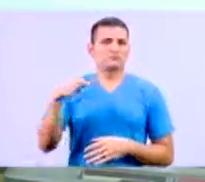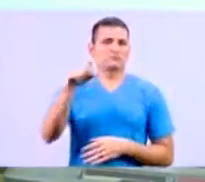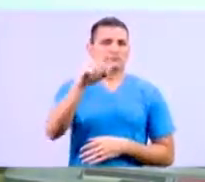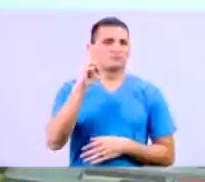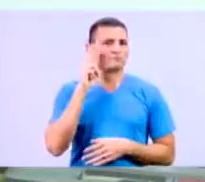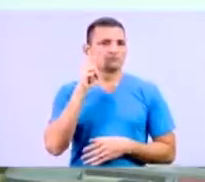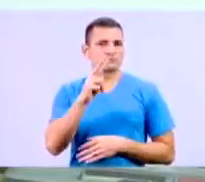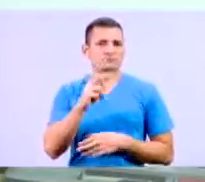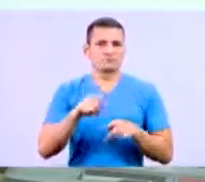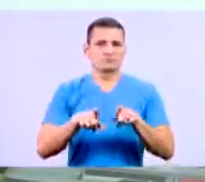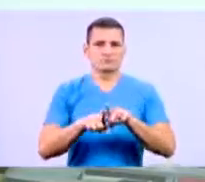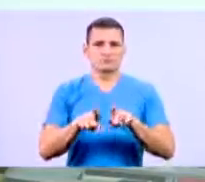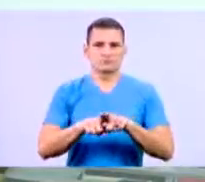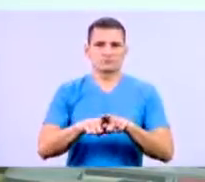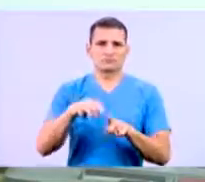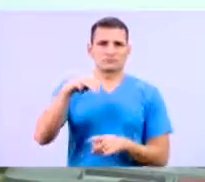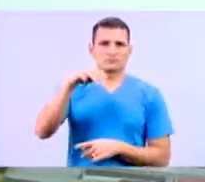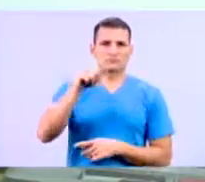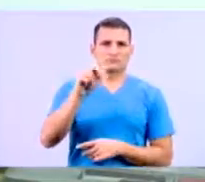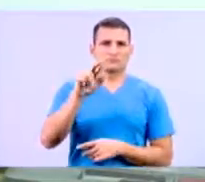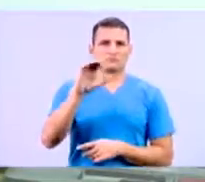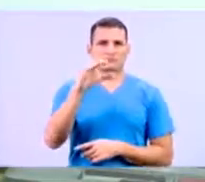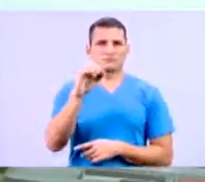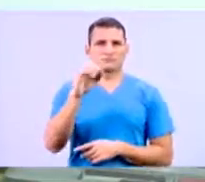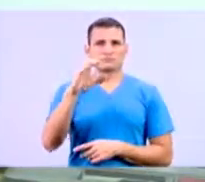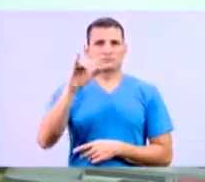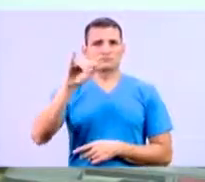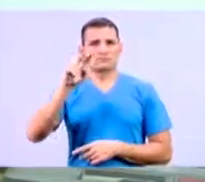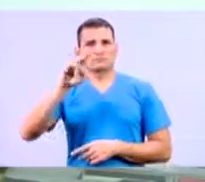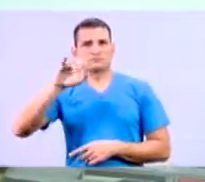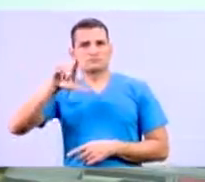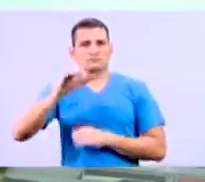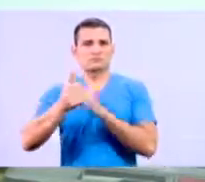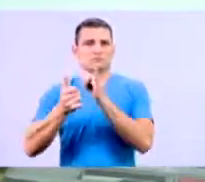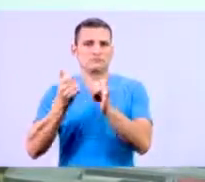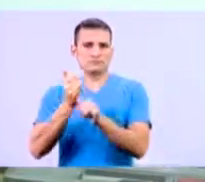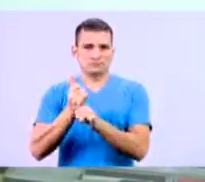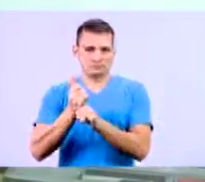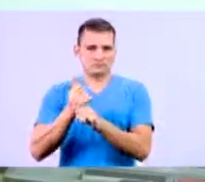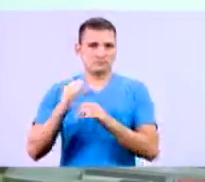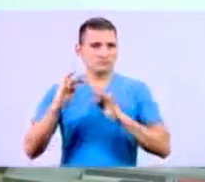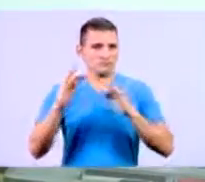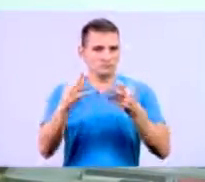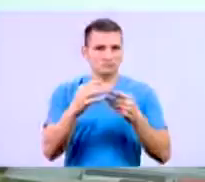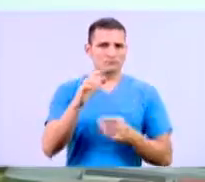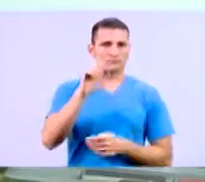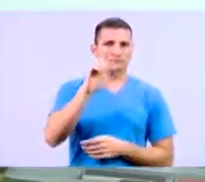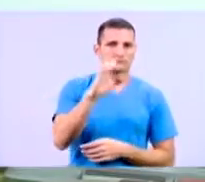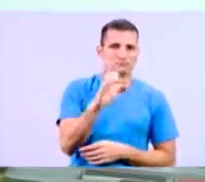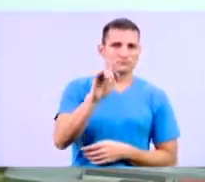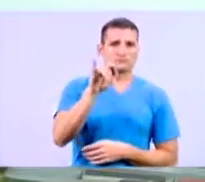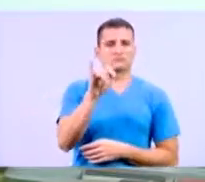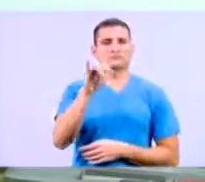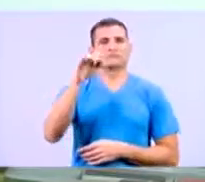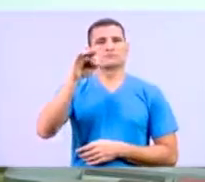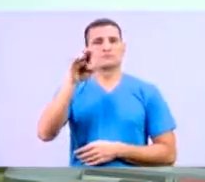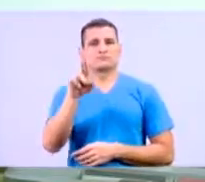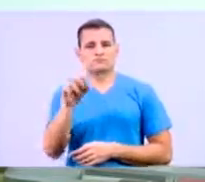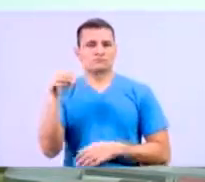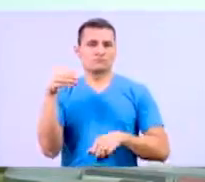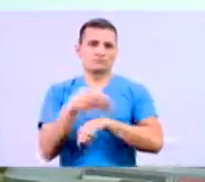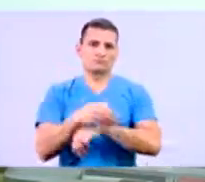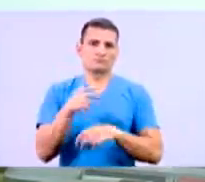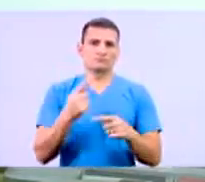falar bastante aí do Marco Civil na internet, né? Tudo isso, o CGI-BR participa de alguma forma, porque ele é